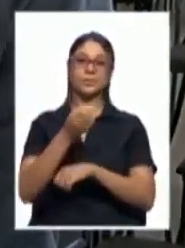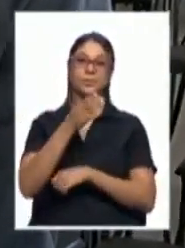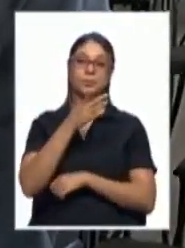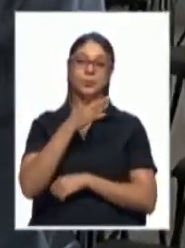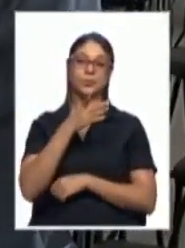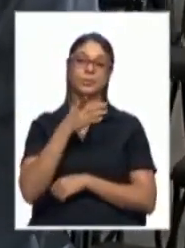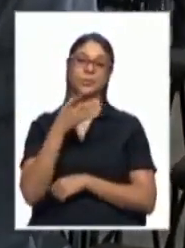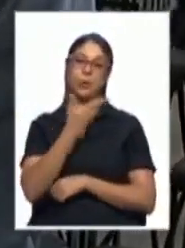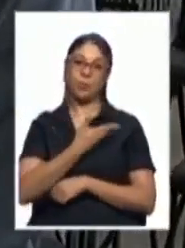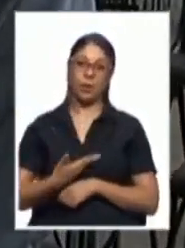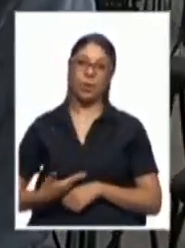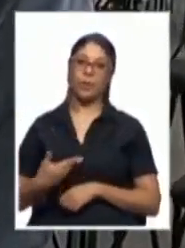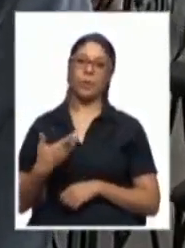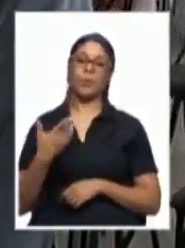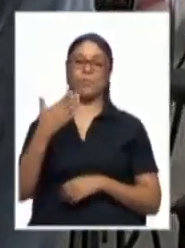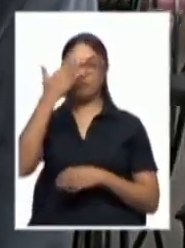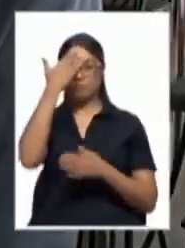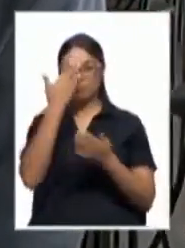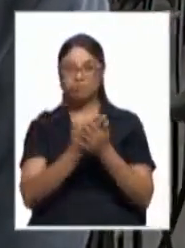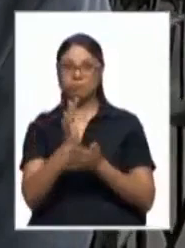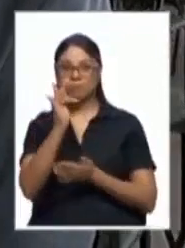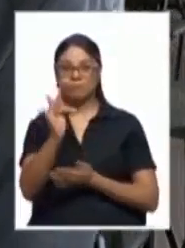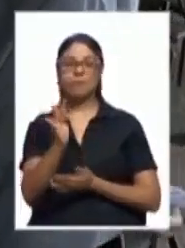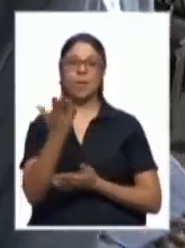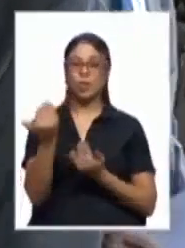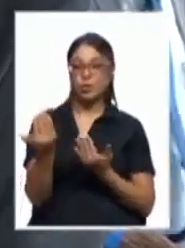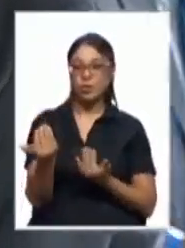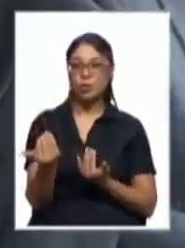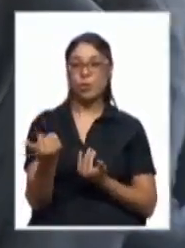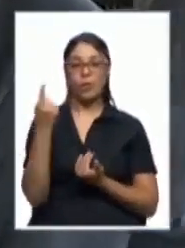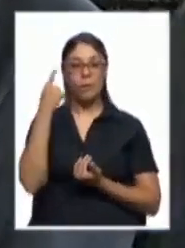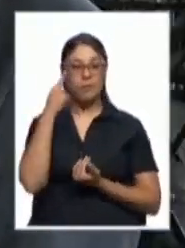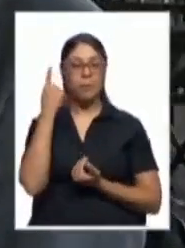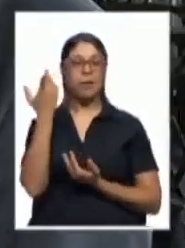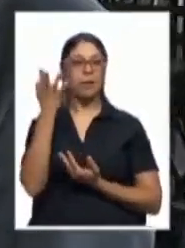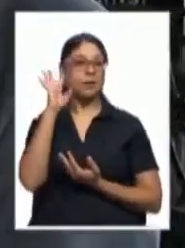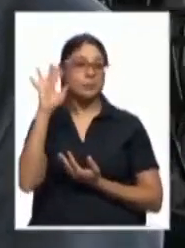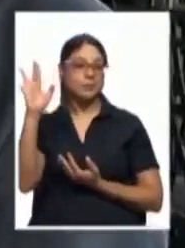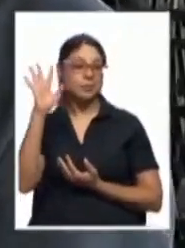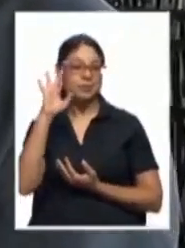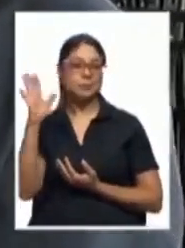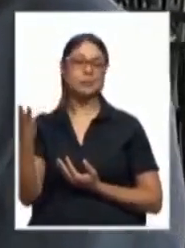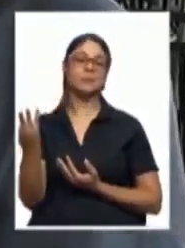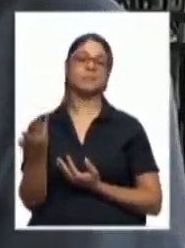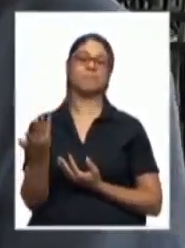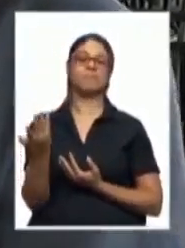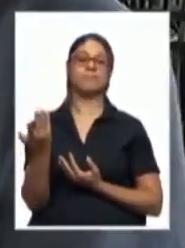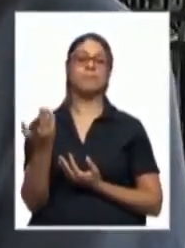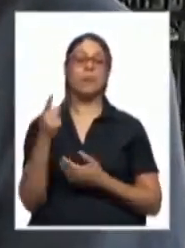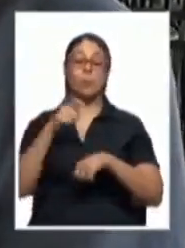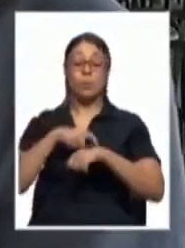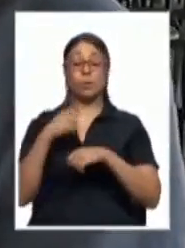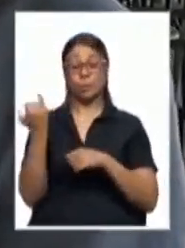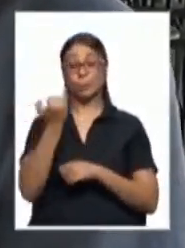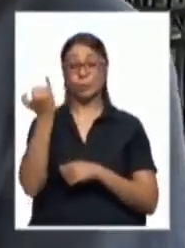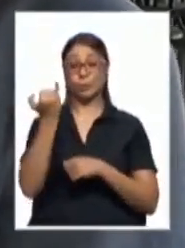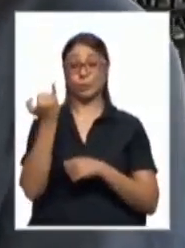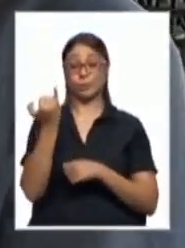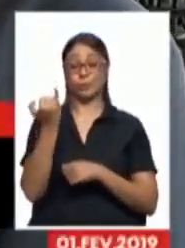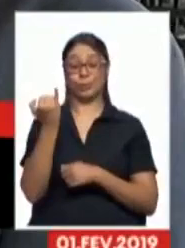É um jovem idealista, num momento muito importante da vida de Minas Gerais. Minas precisa mudar de